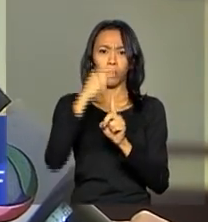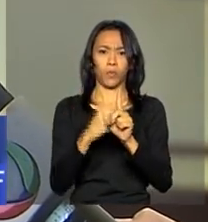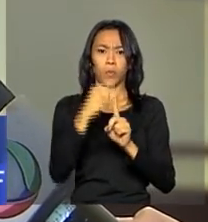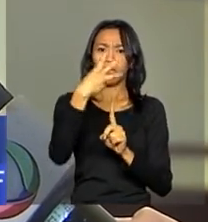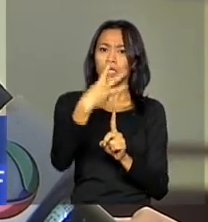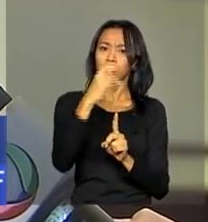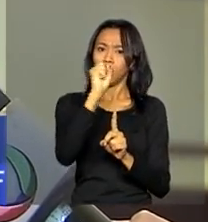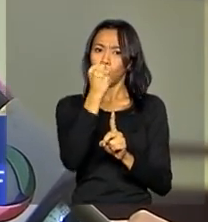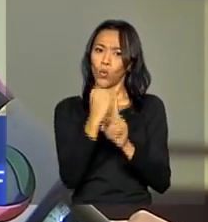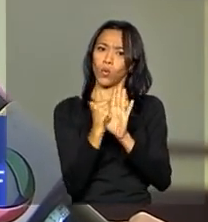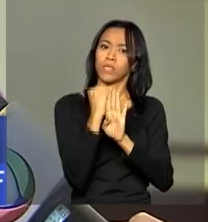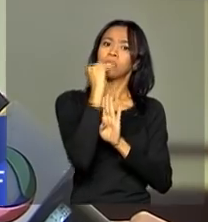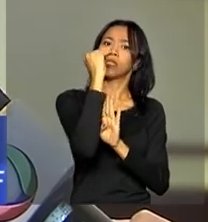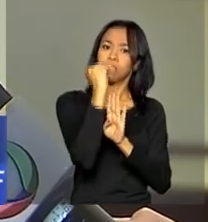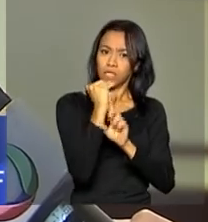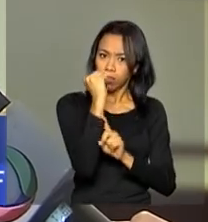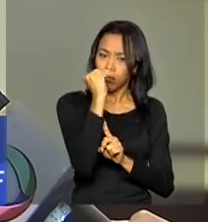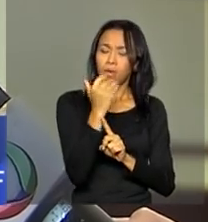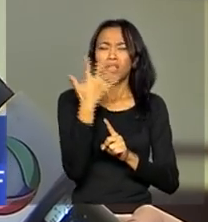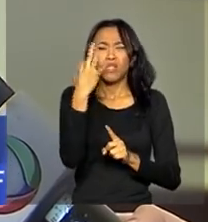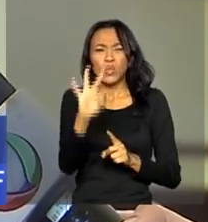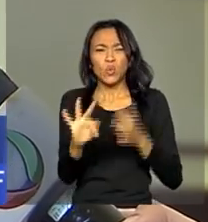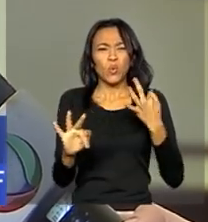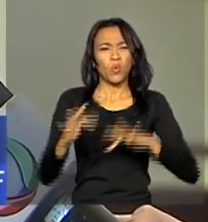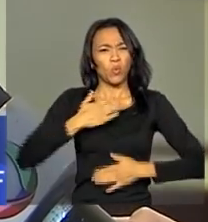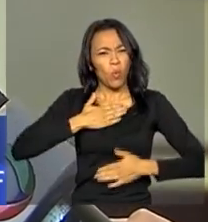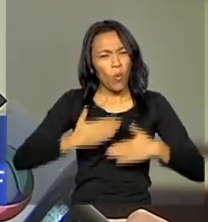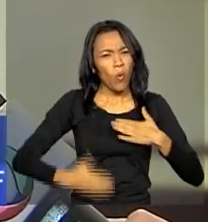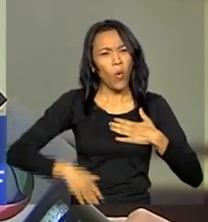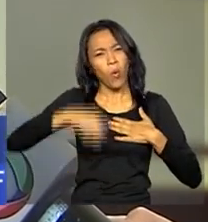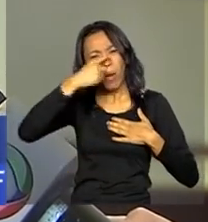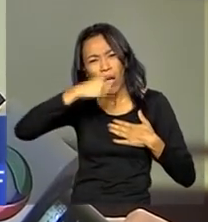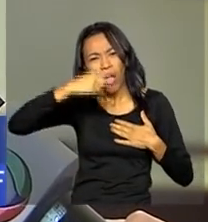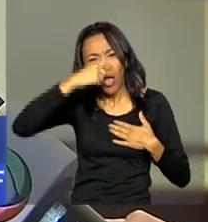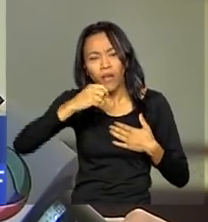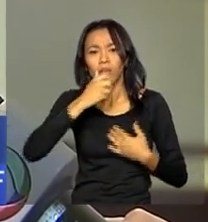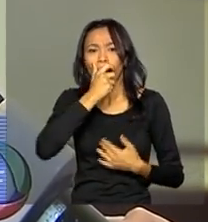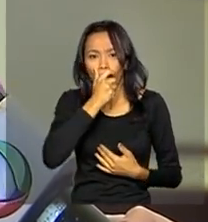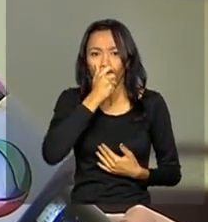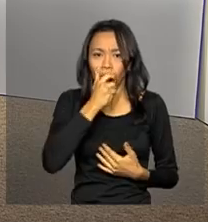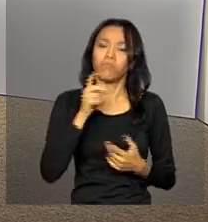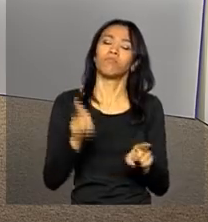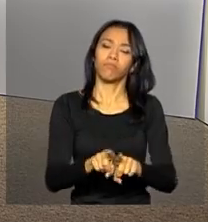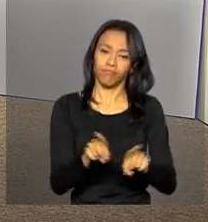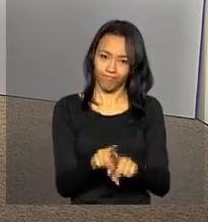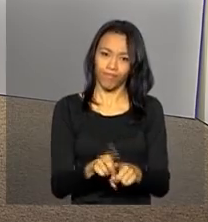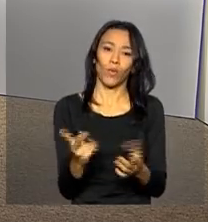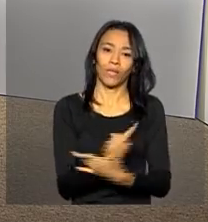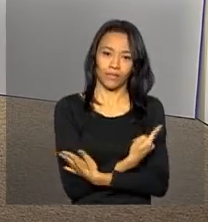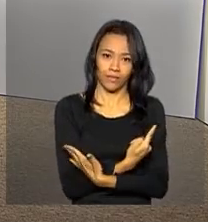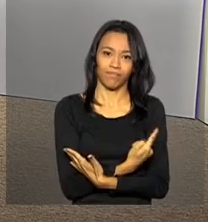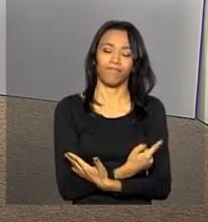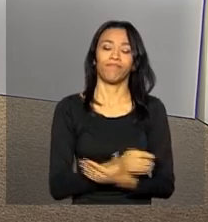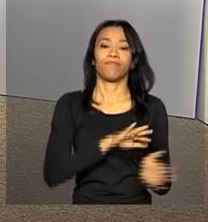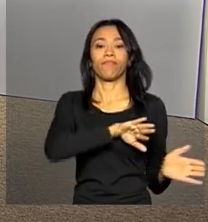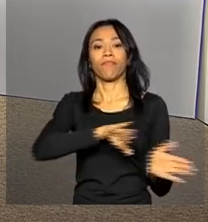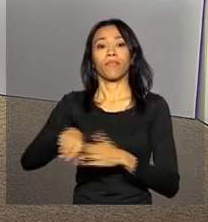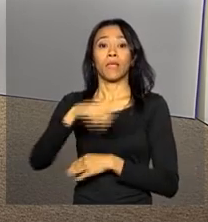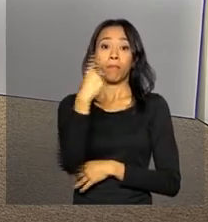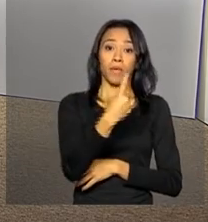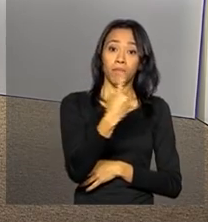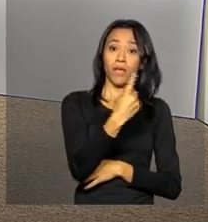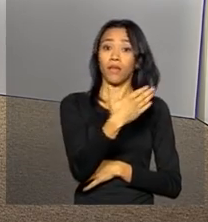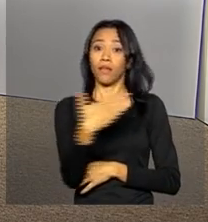38 graus, é dor no corpo, a coriza e tosse seca. Entre 1º